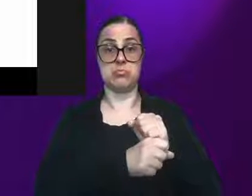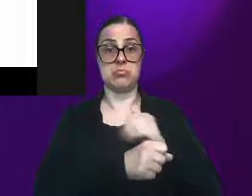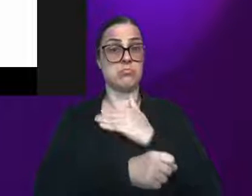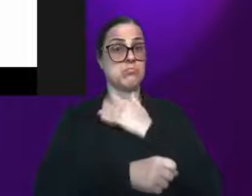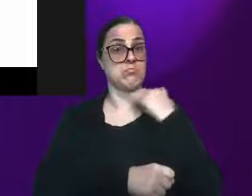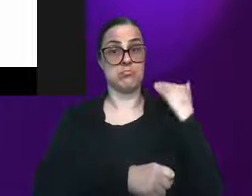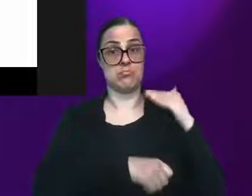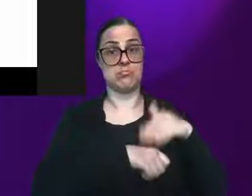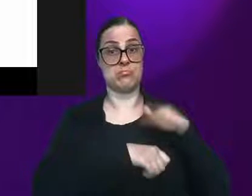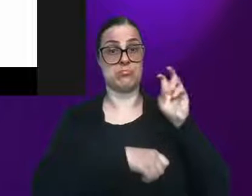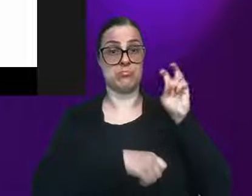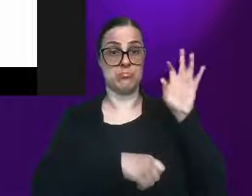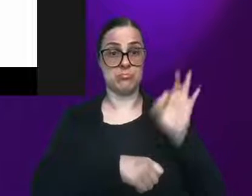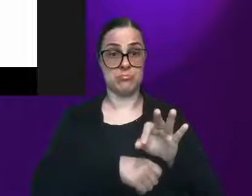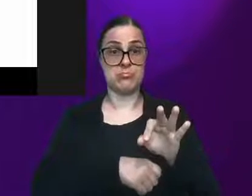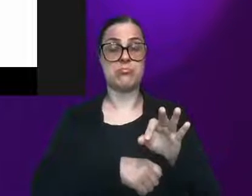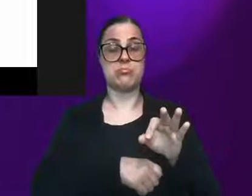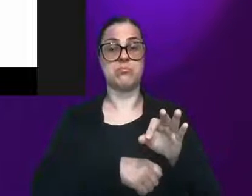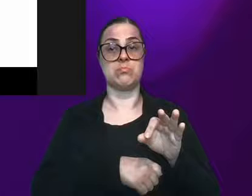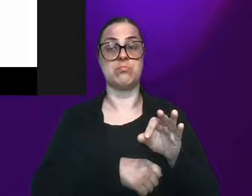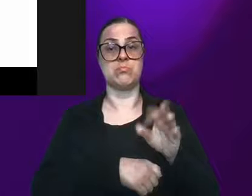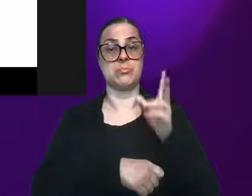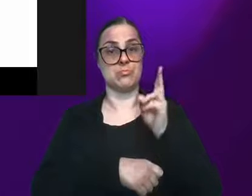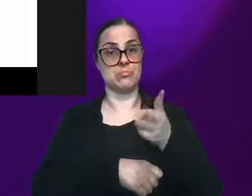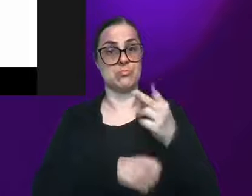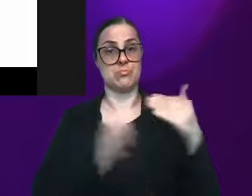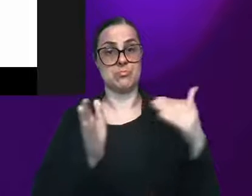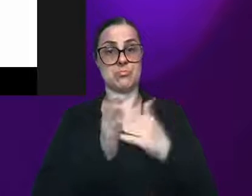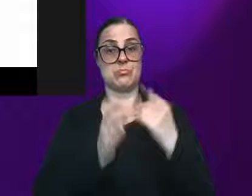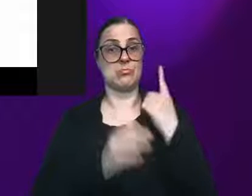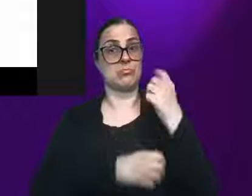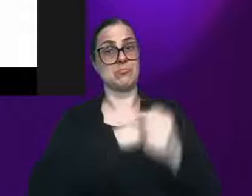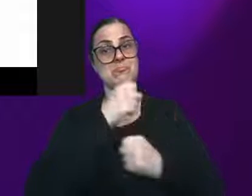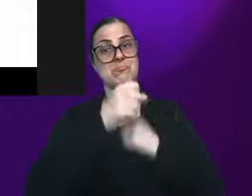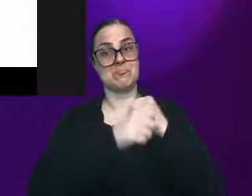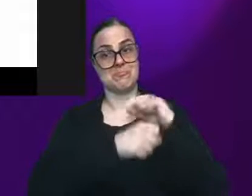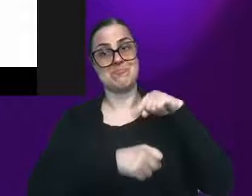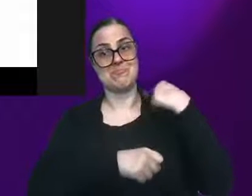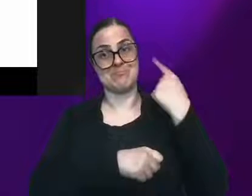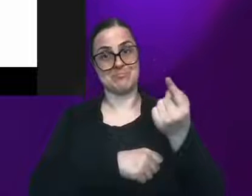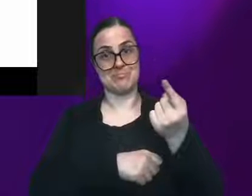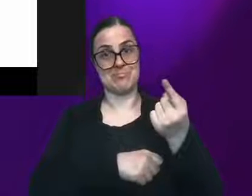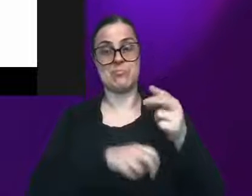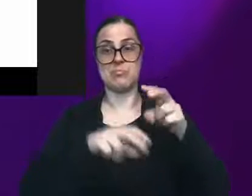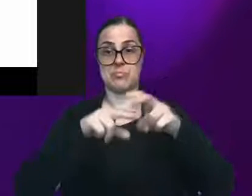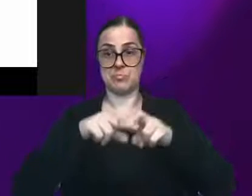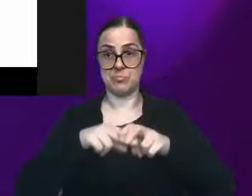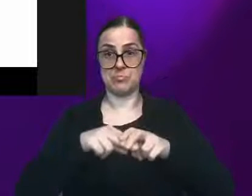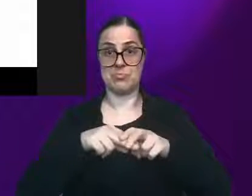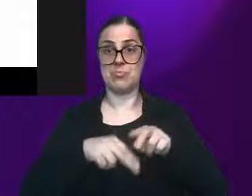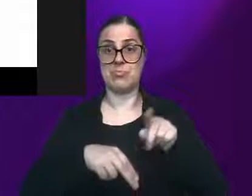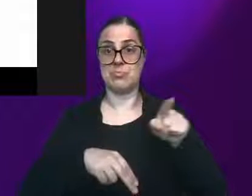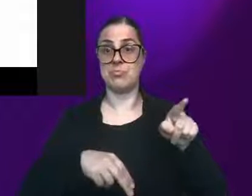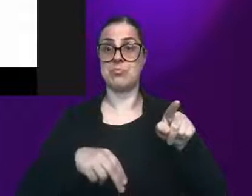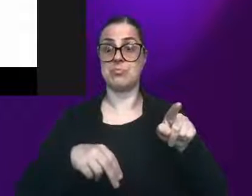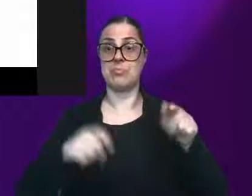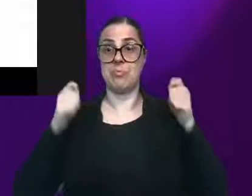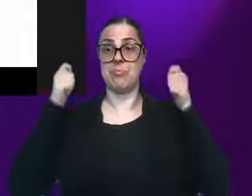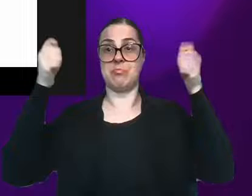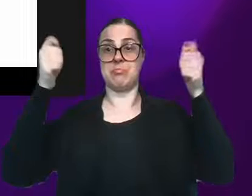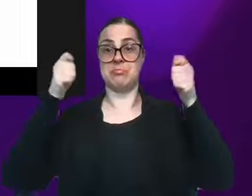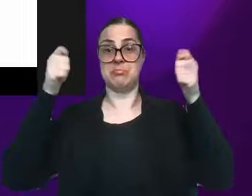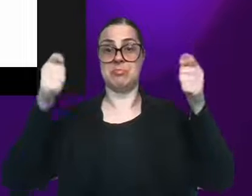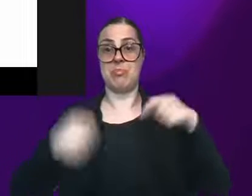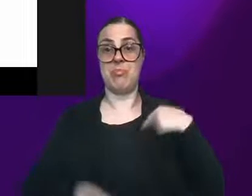é sustentado até 1 ano após a alta da UTI. Então, por isso que a Greta se manifesta que a gente não pode usar e tem que parar de